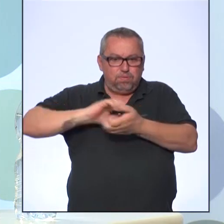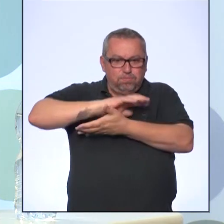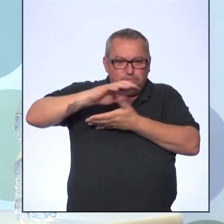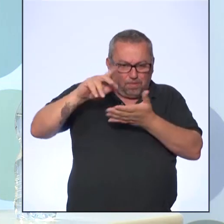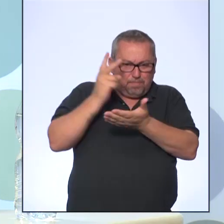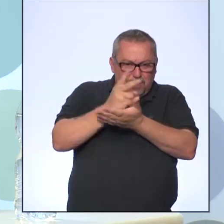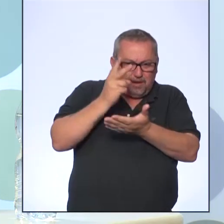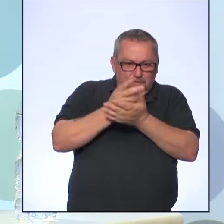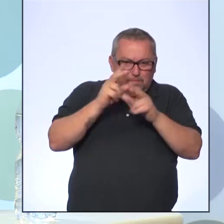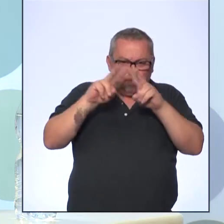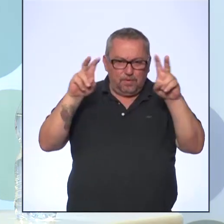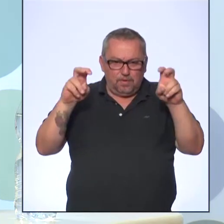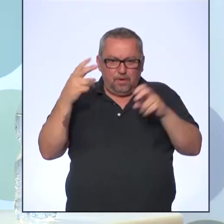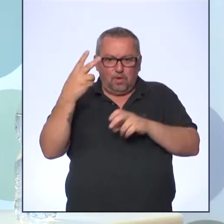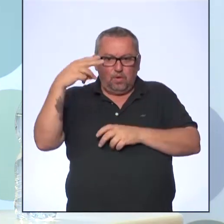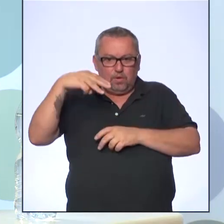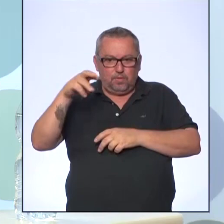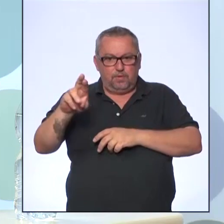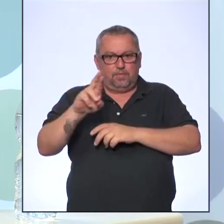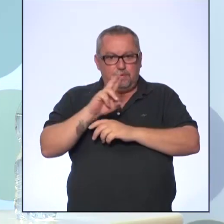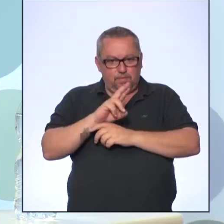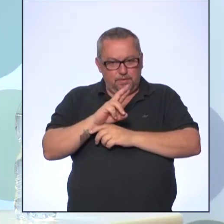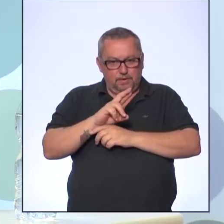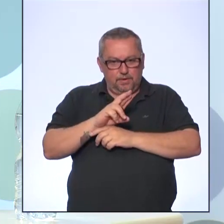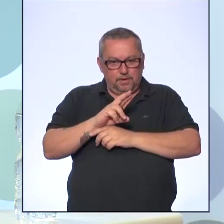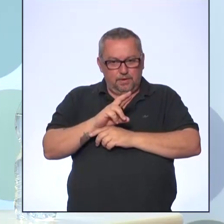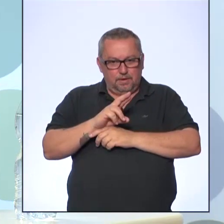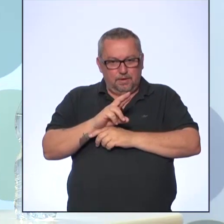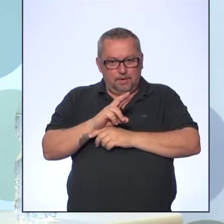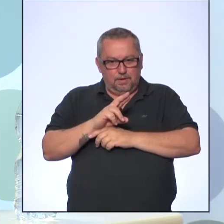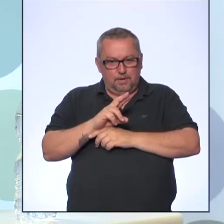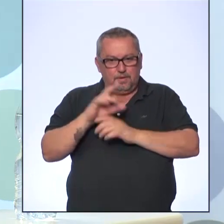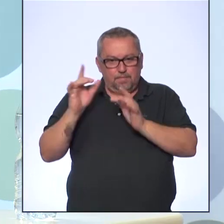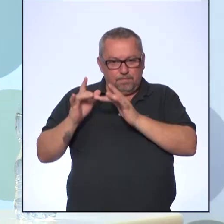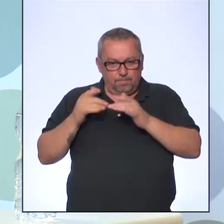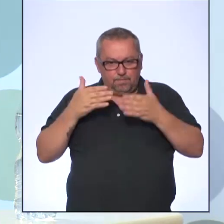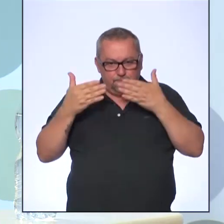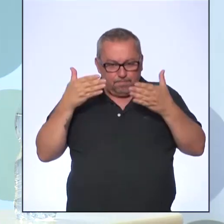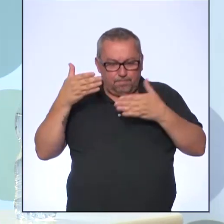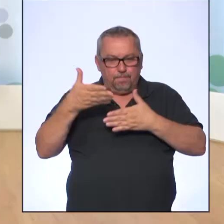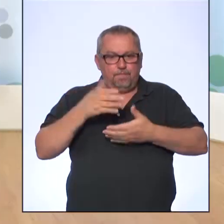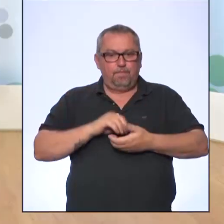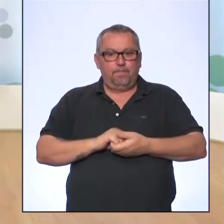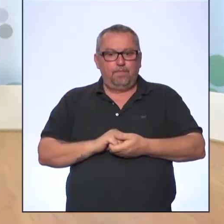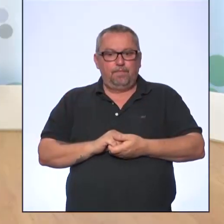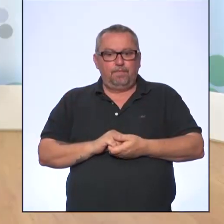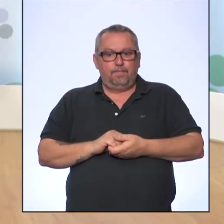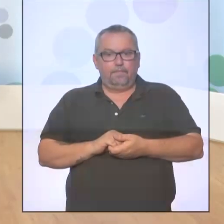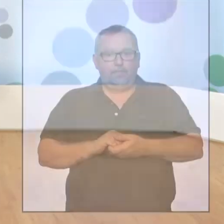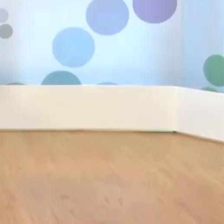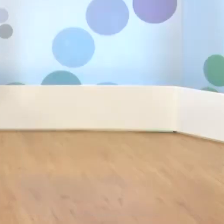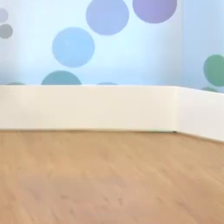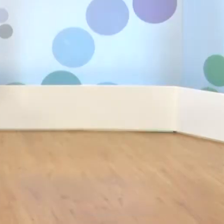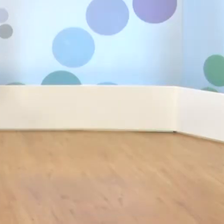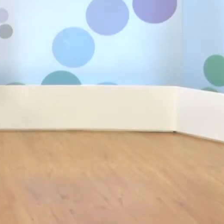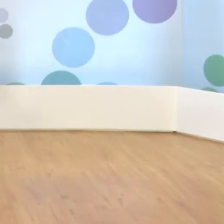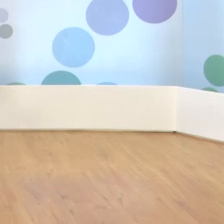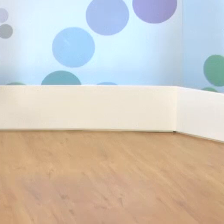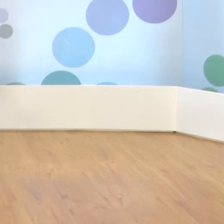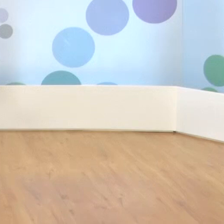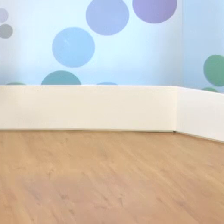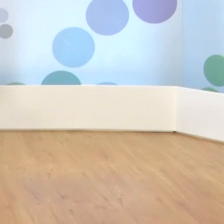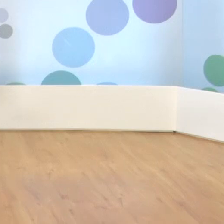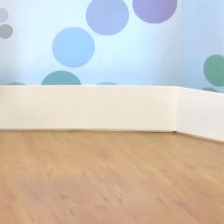motivos? Vocês têm 2 minutinhos para responder. Interajam com a gente no chat. Pode deixar na pergunta,